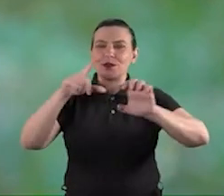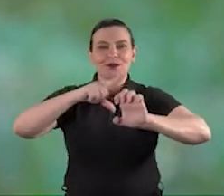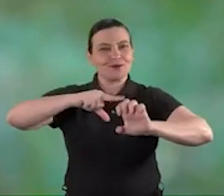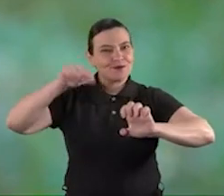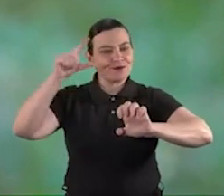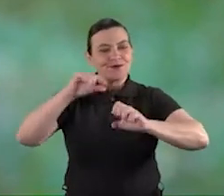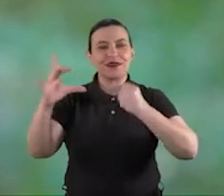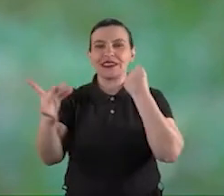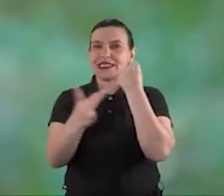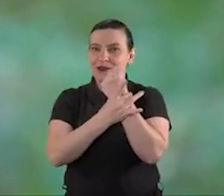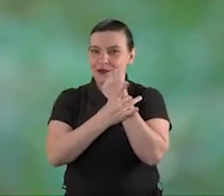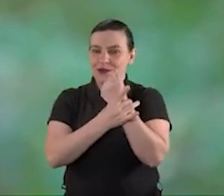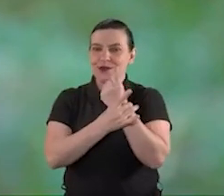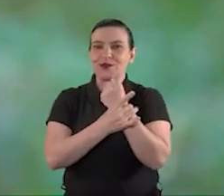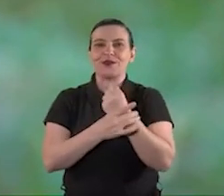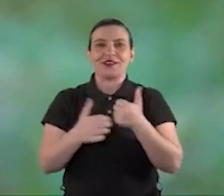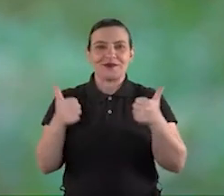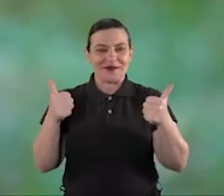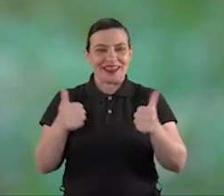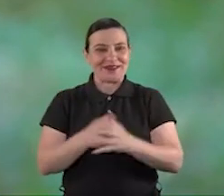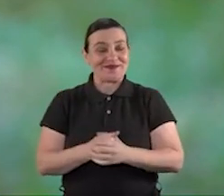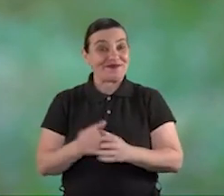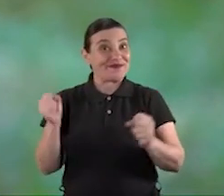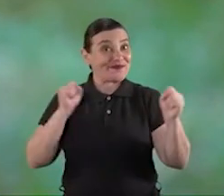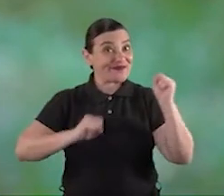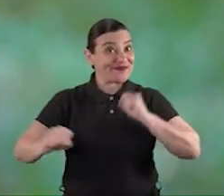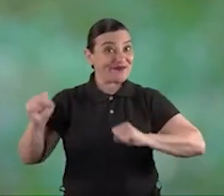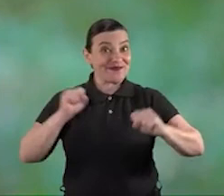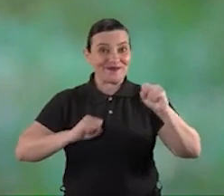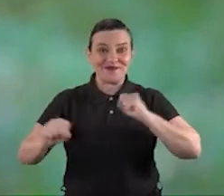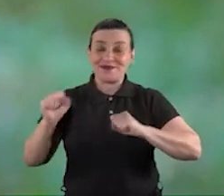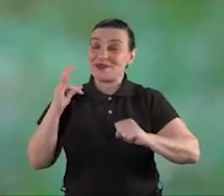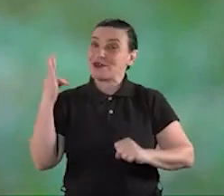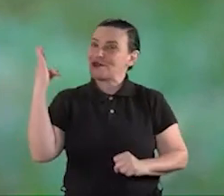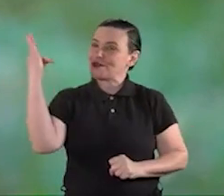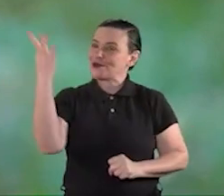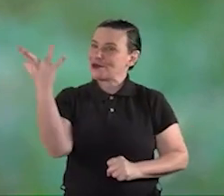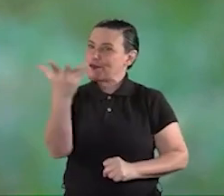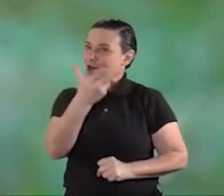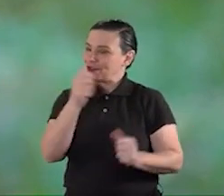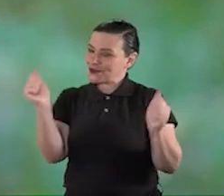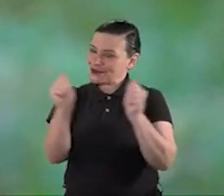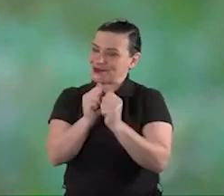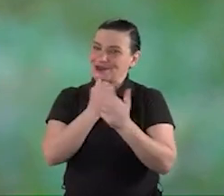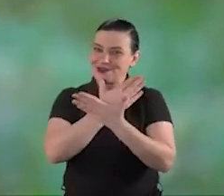estejam Seguros e bem estou ansioso por um ótimo futuro junto com vocês